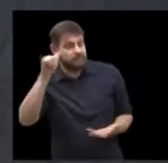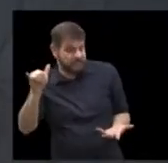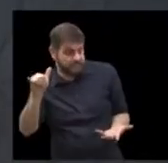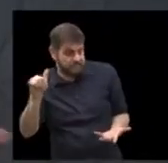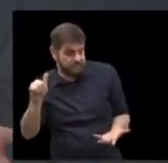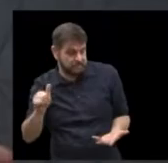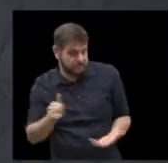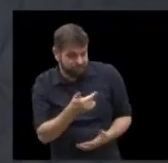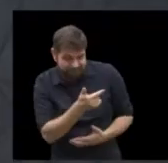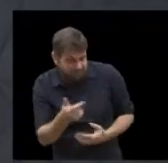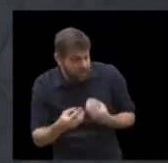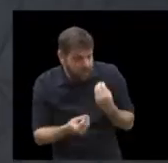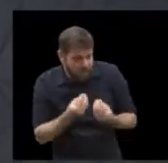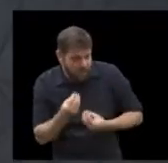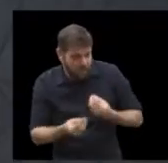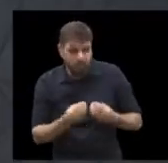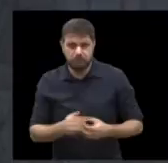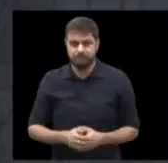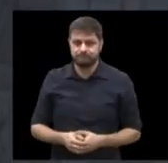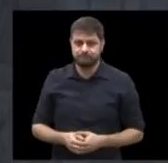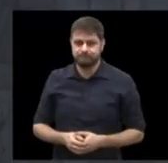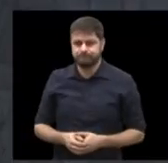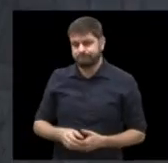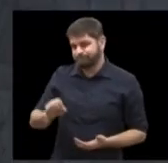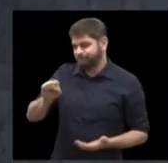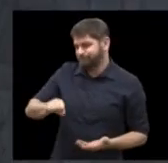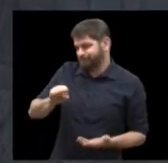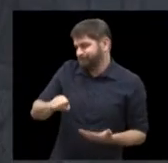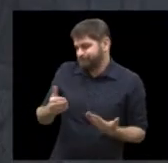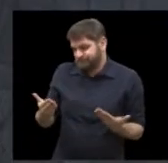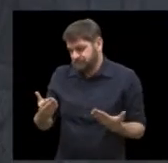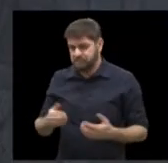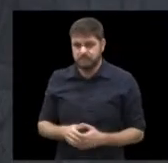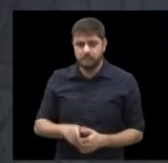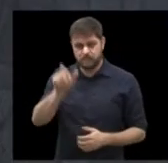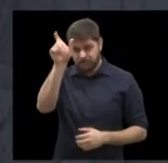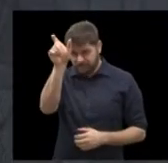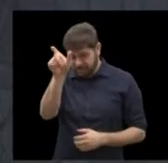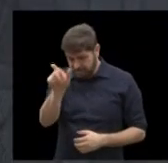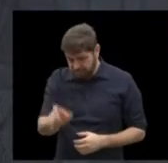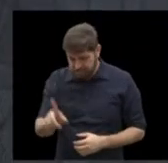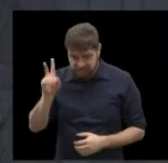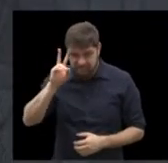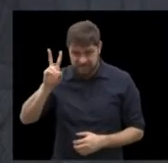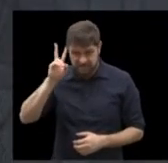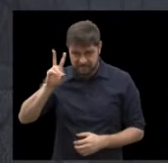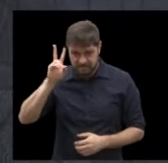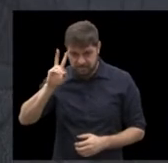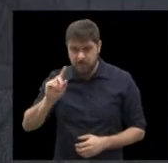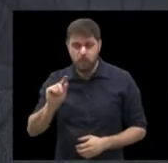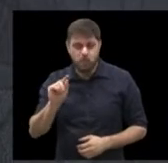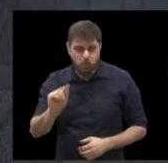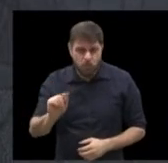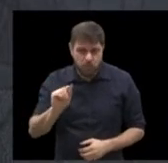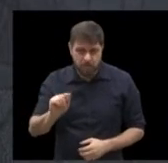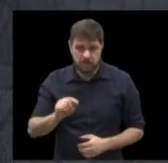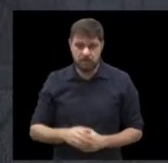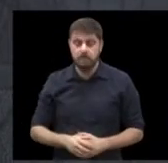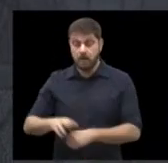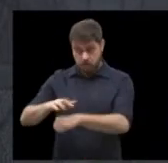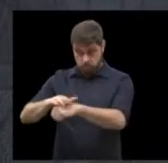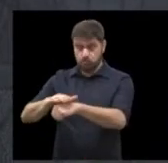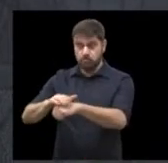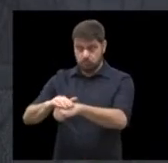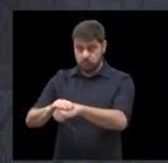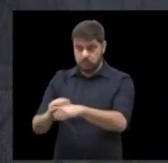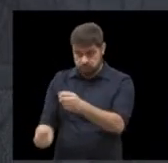uma alimentação saudável, talvez. Exatamente. O paciente tem que ter, e lembrar, né? Os colegas lembrar da doença.